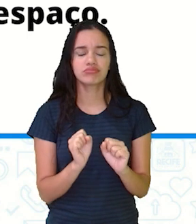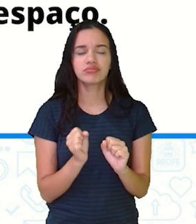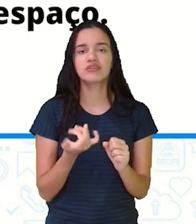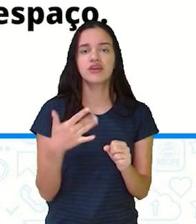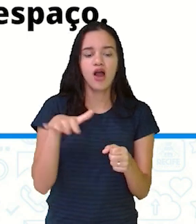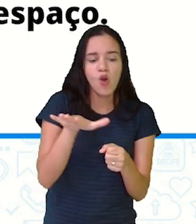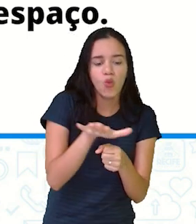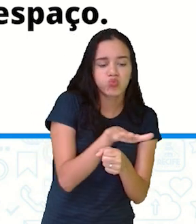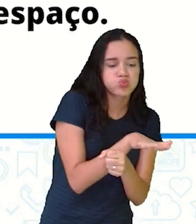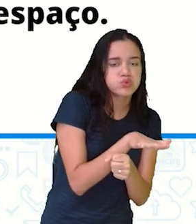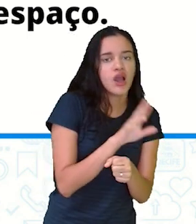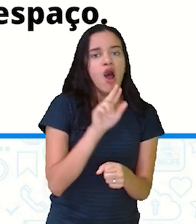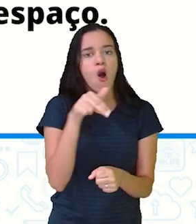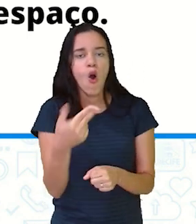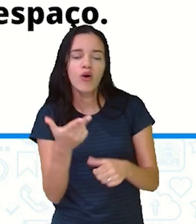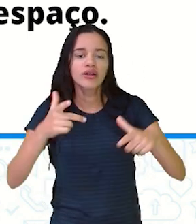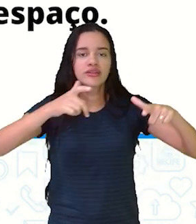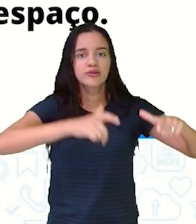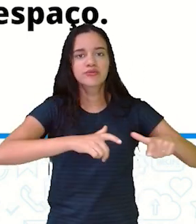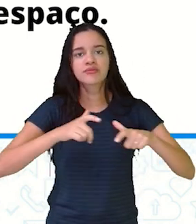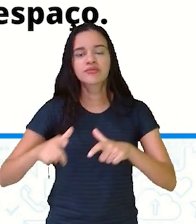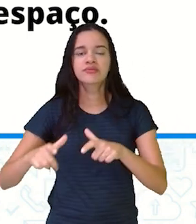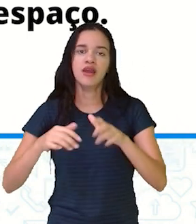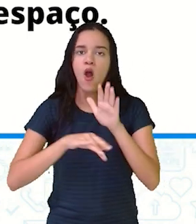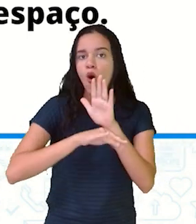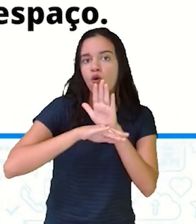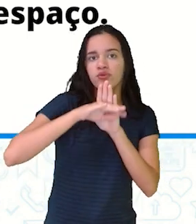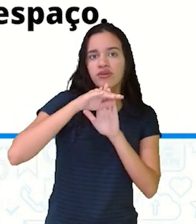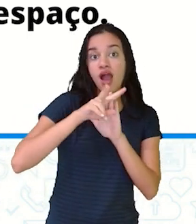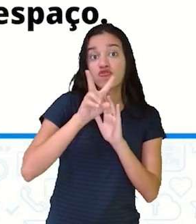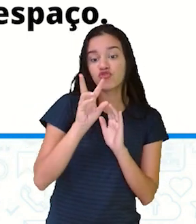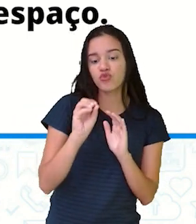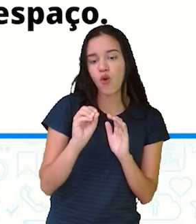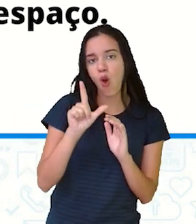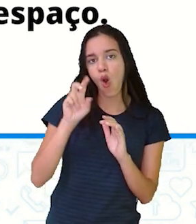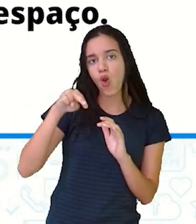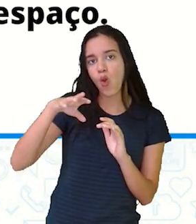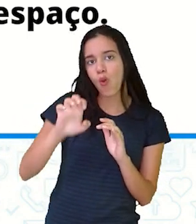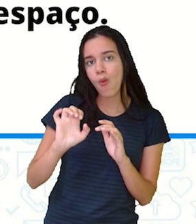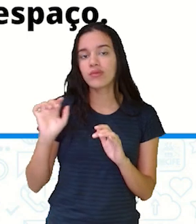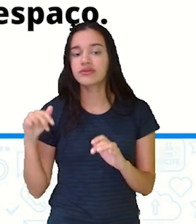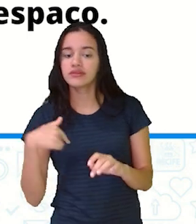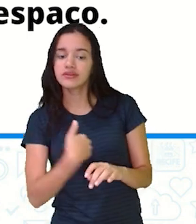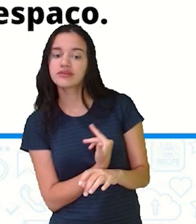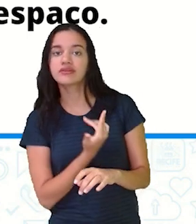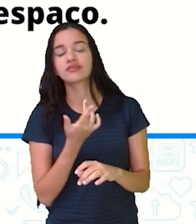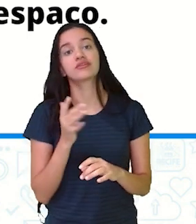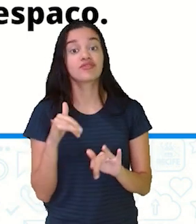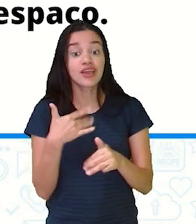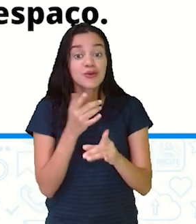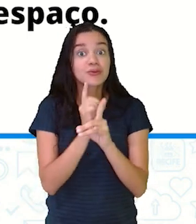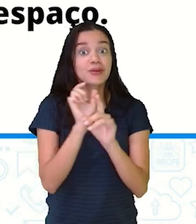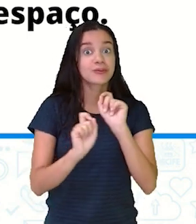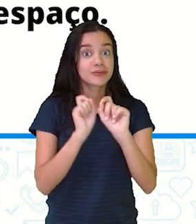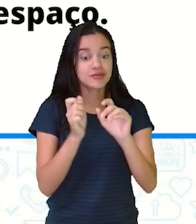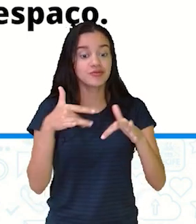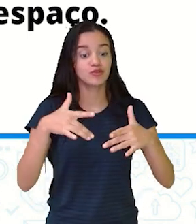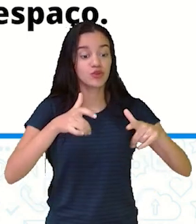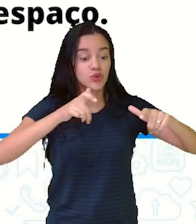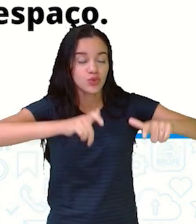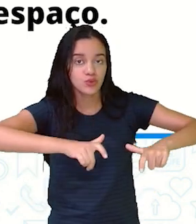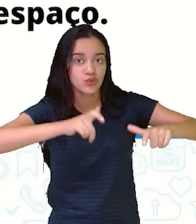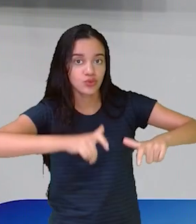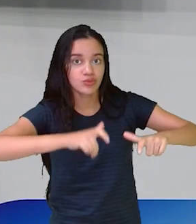de um objeto ou de um espaço. O volume é aquele que a gente vai encontrar o espaço